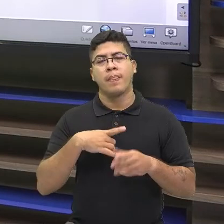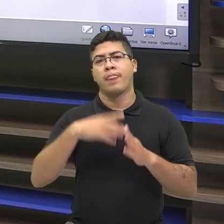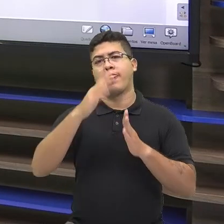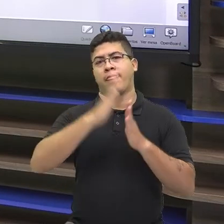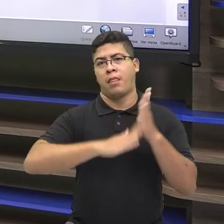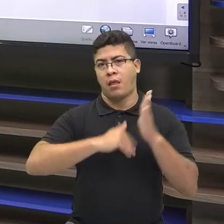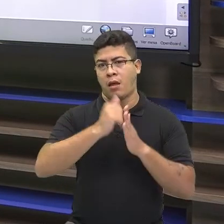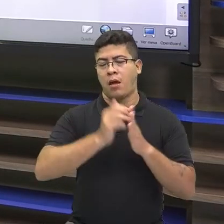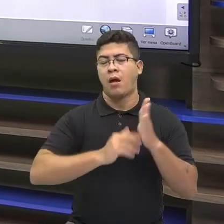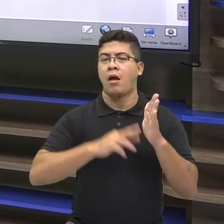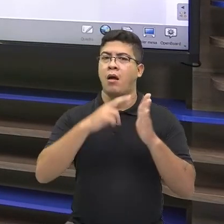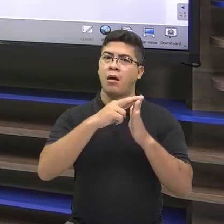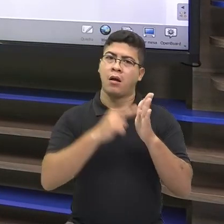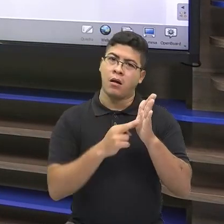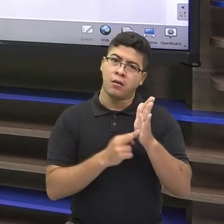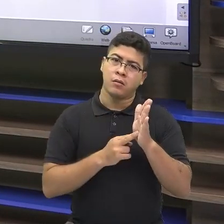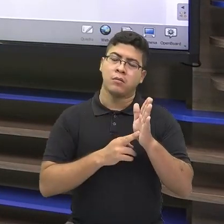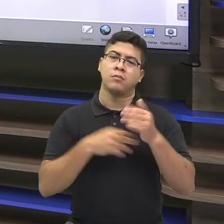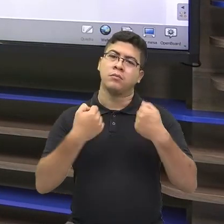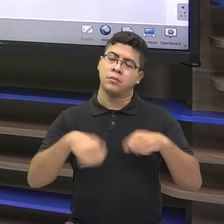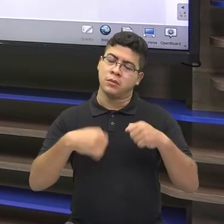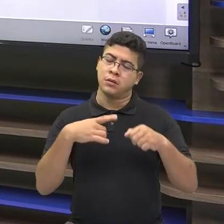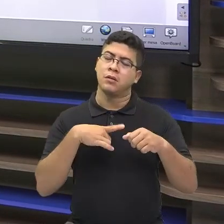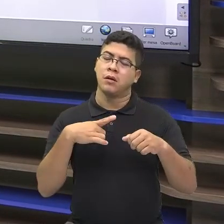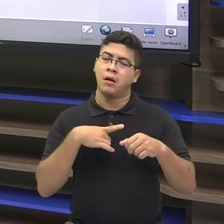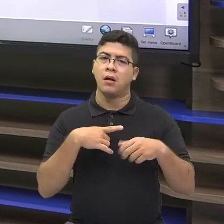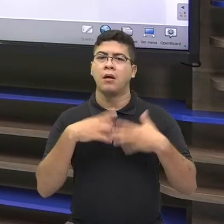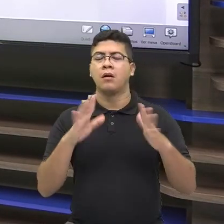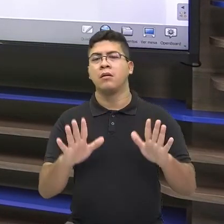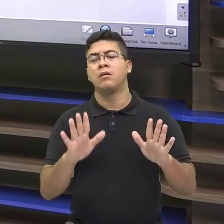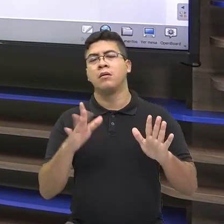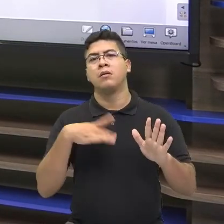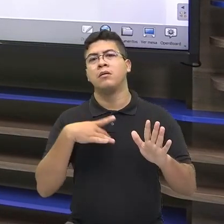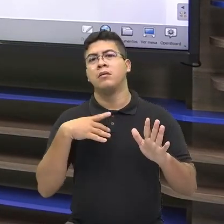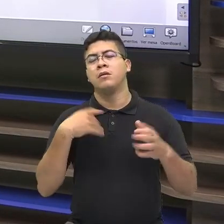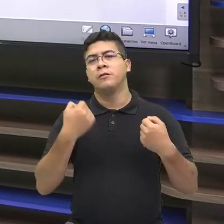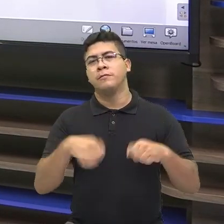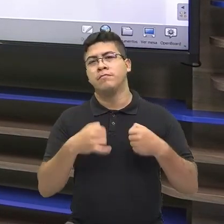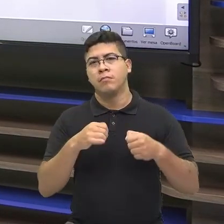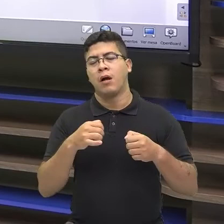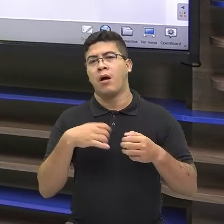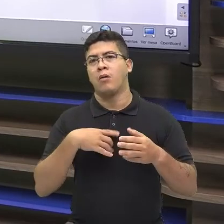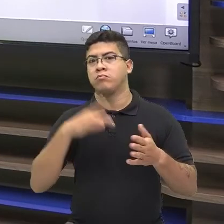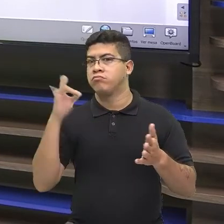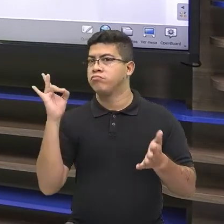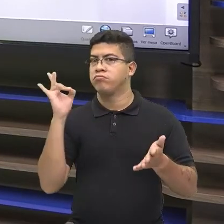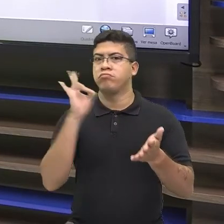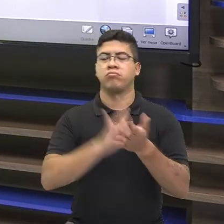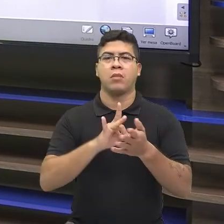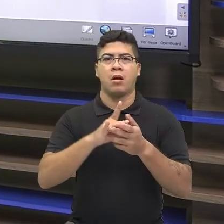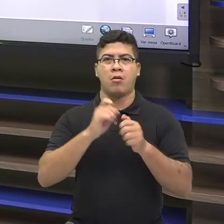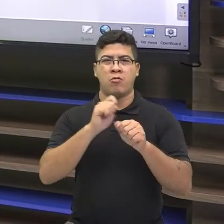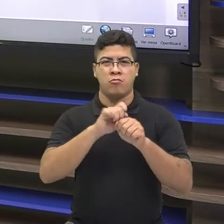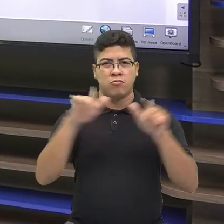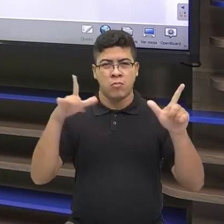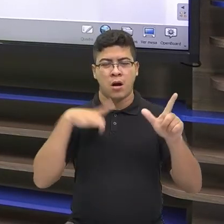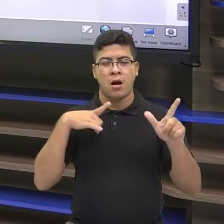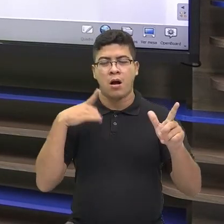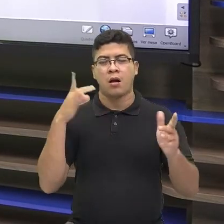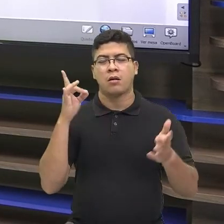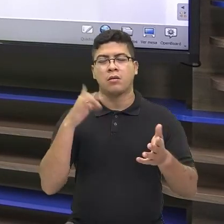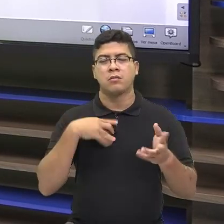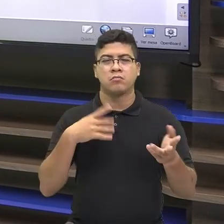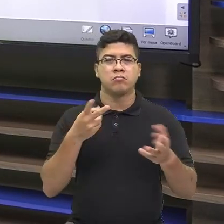pintura, plano, né? Você tem que fazer o mais real possível a imagem,